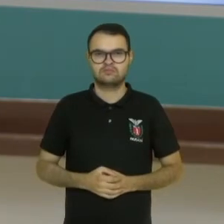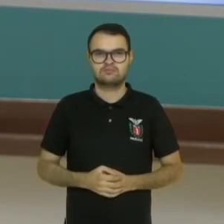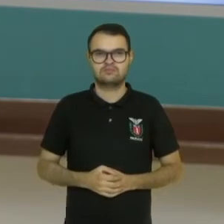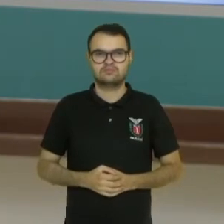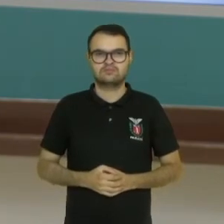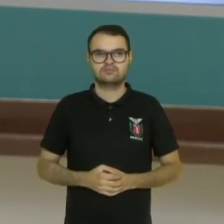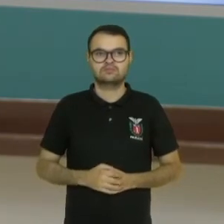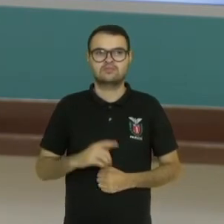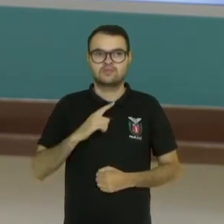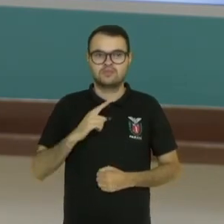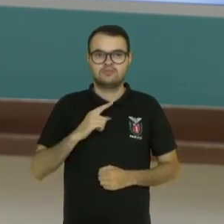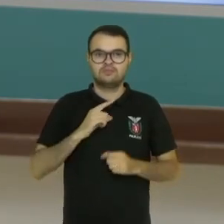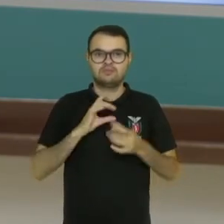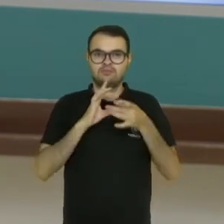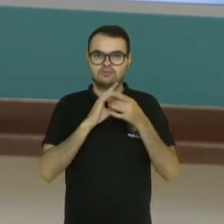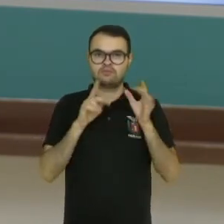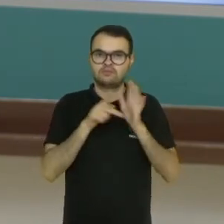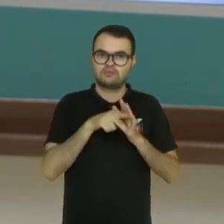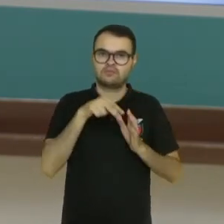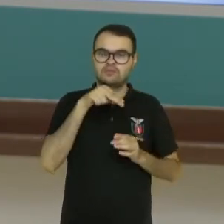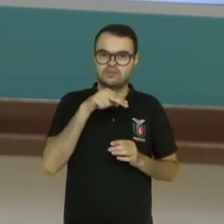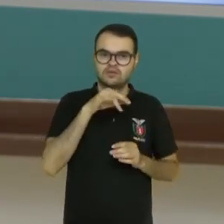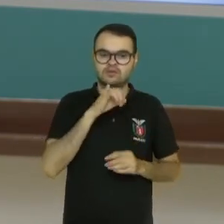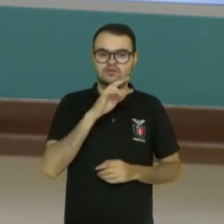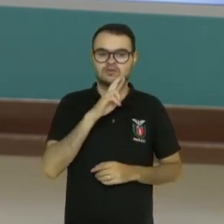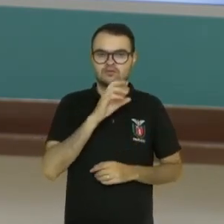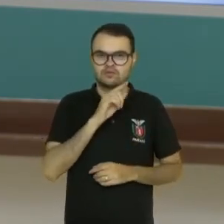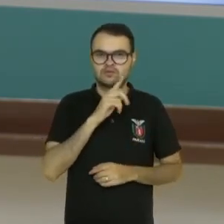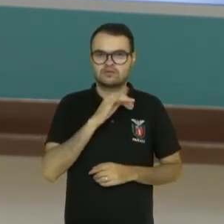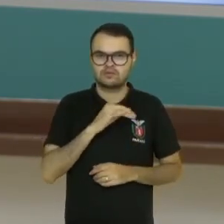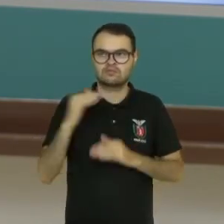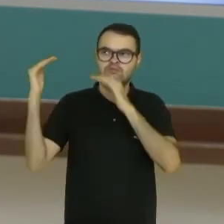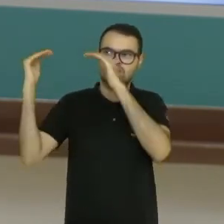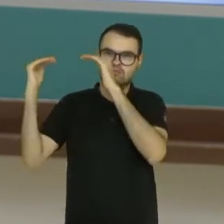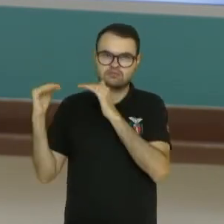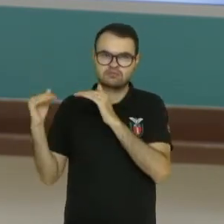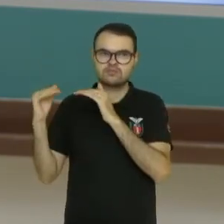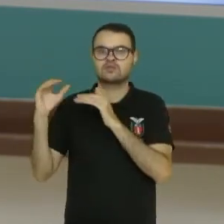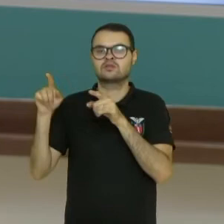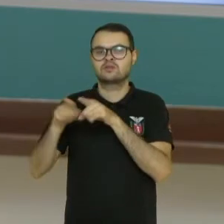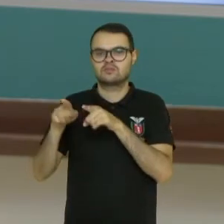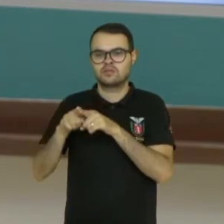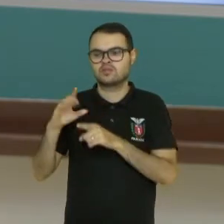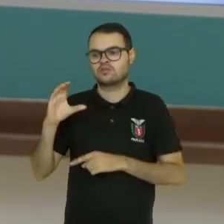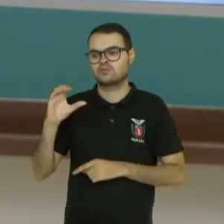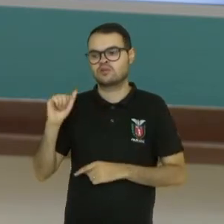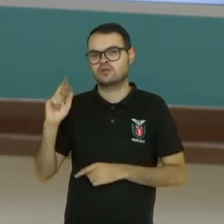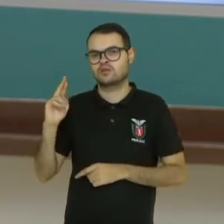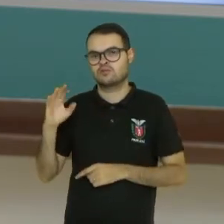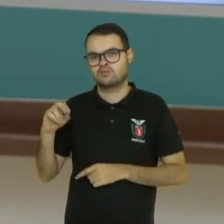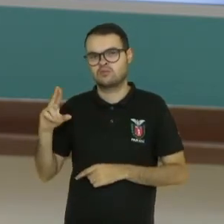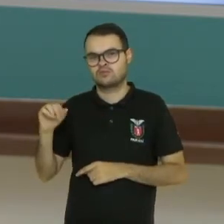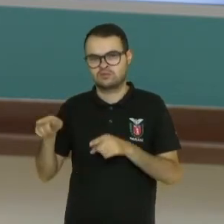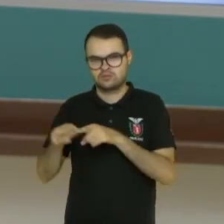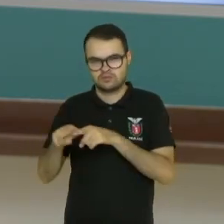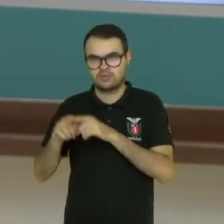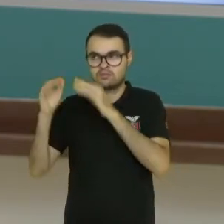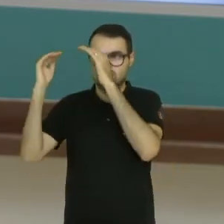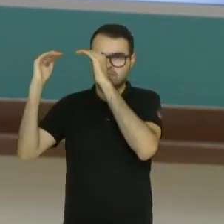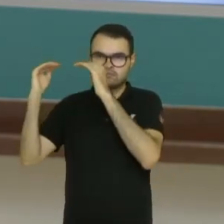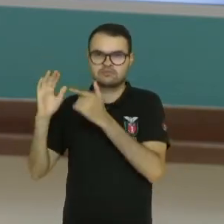gente tem as ligações aqui do nitrogênio e as ligações aqui do carbono com o hidrogênio.